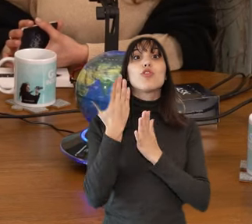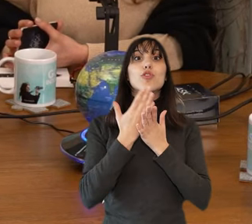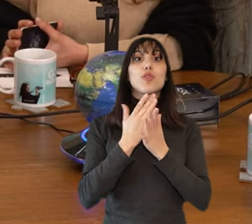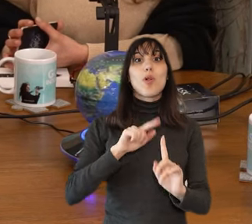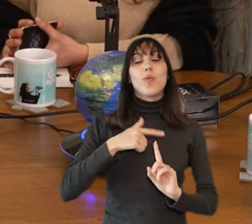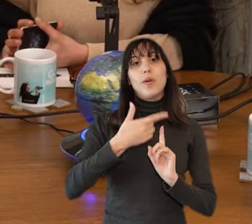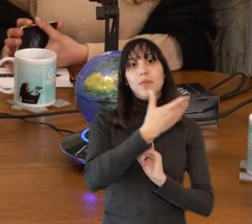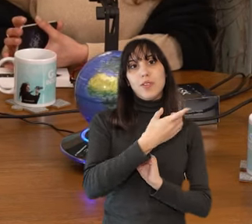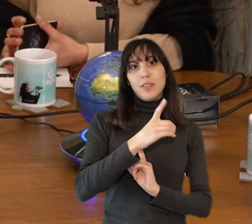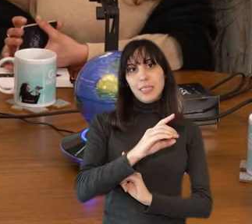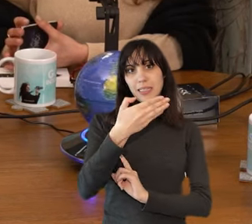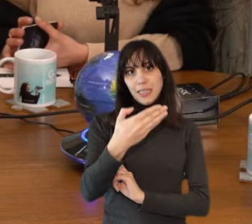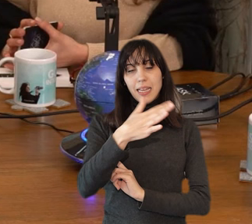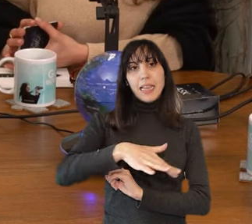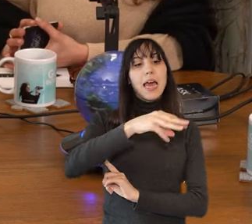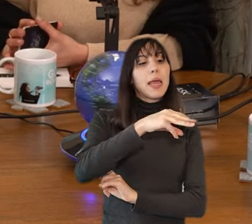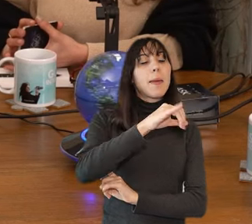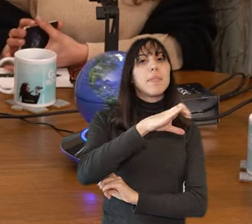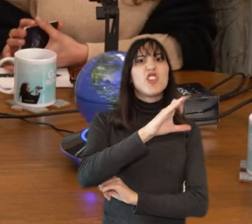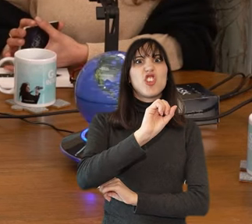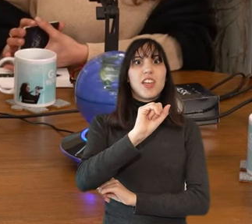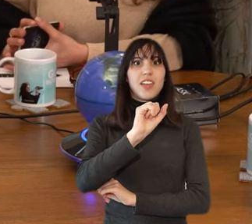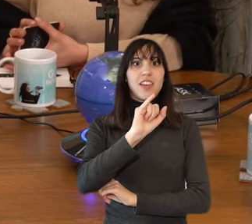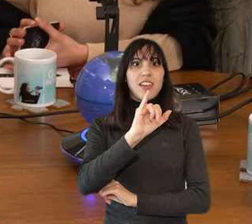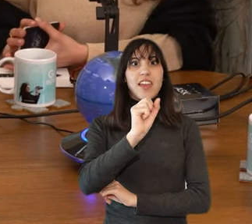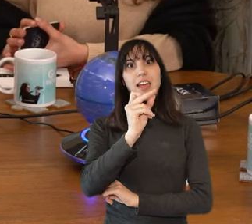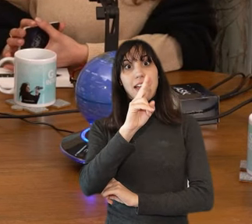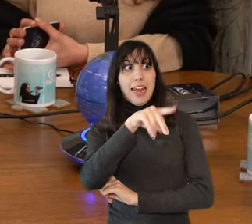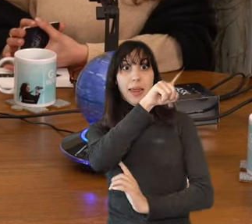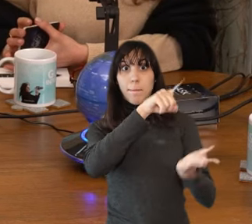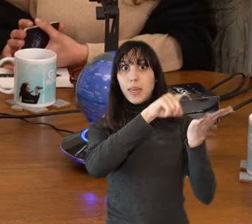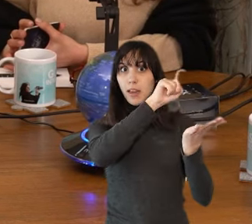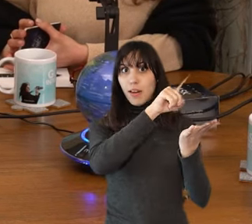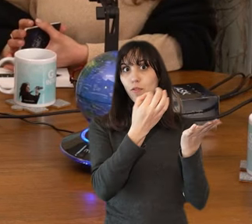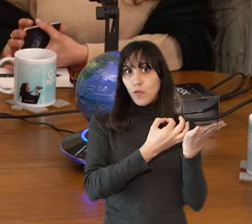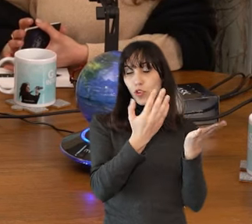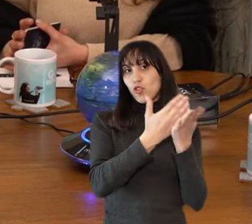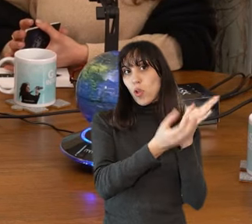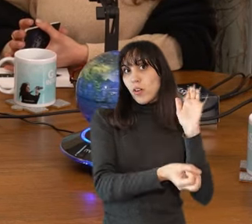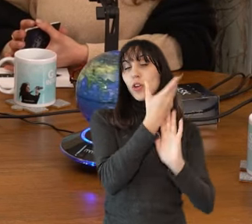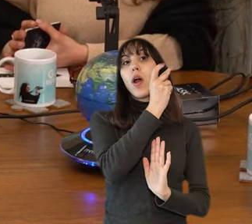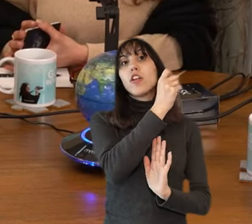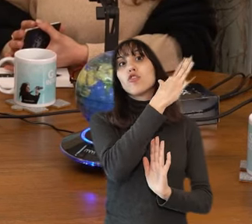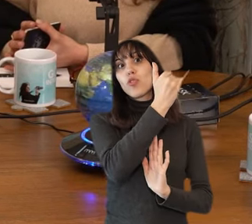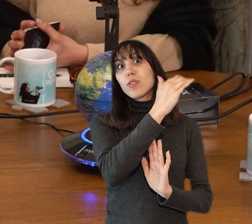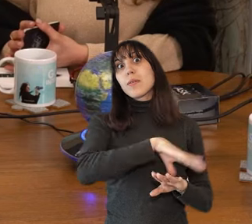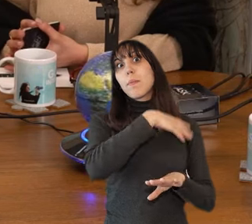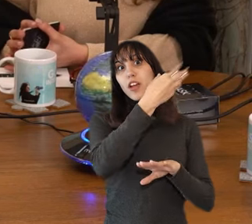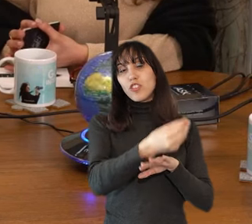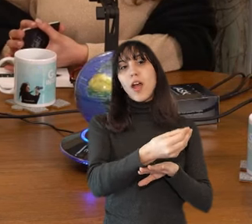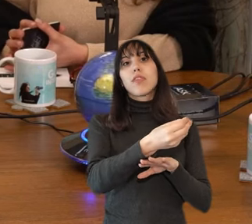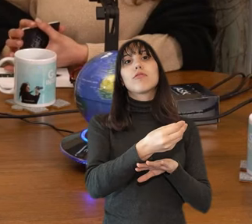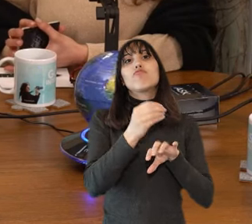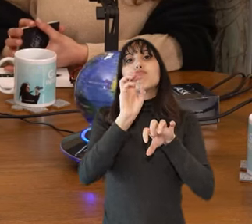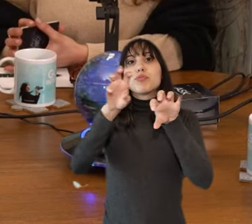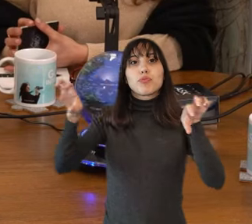1967 no estado do Michigan portanto é uma escola norte-americana eh que passado 12 anos abriu programas um